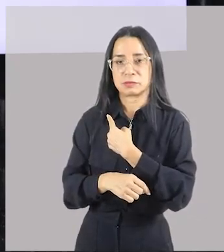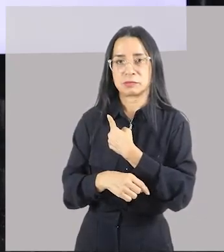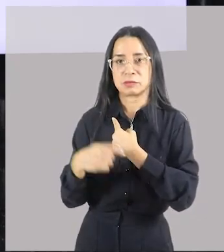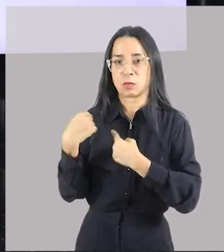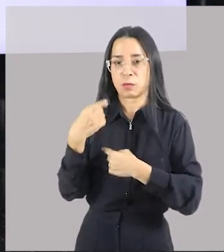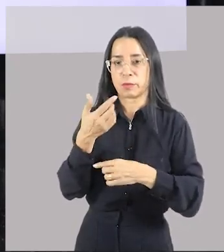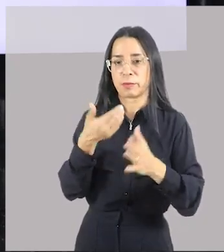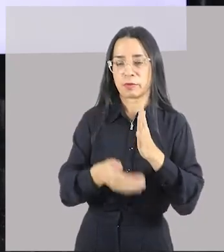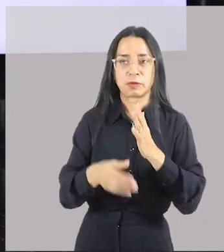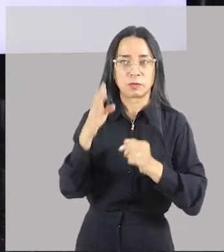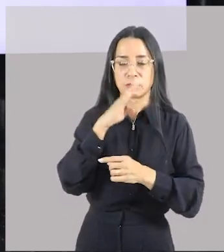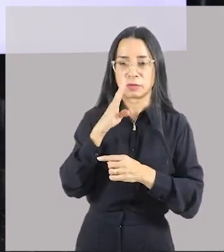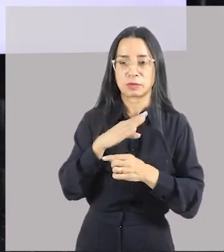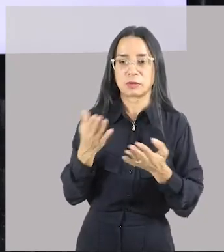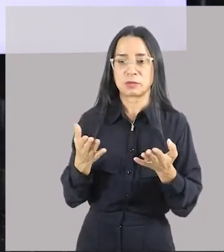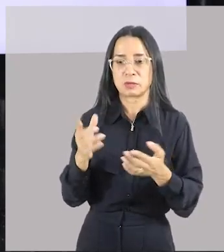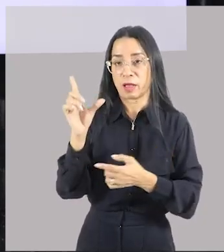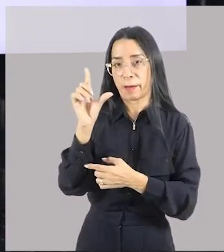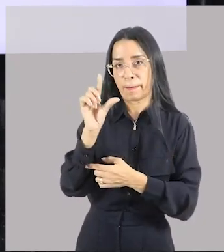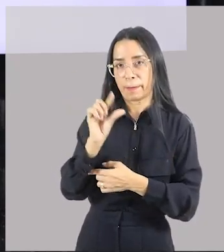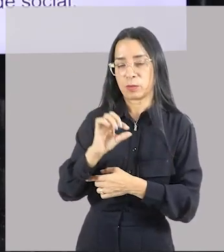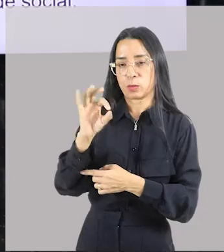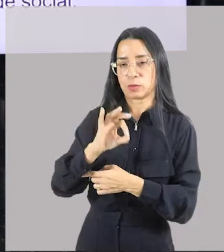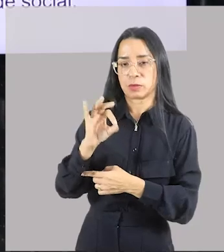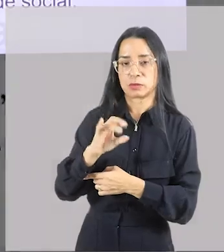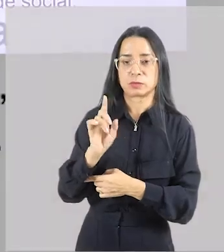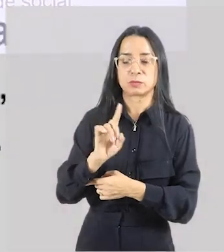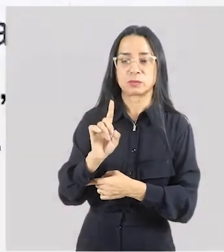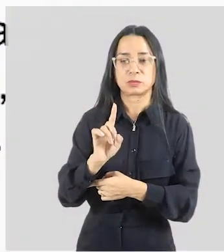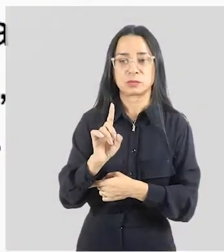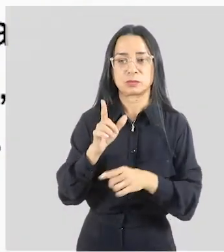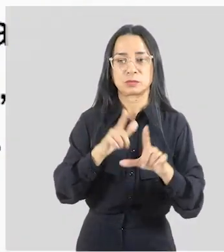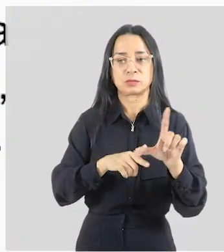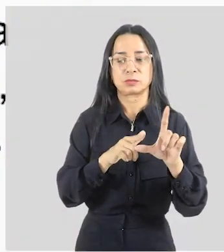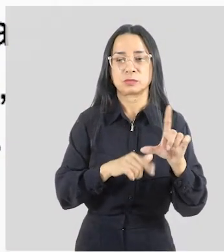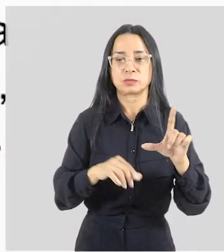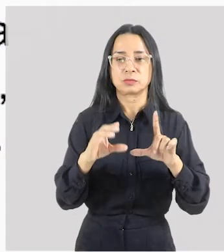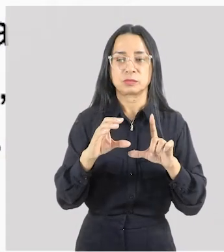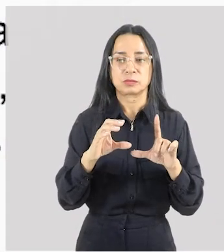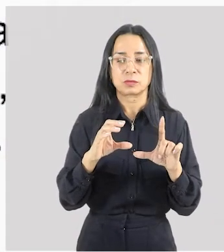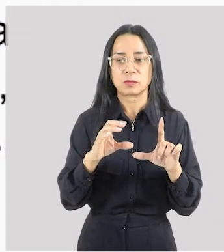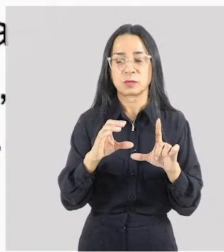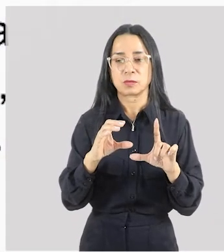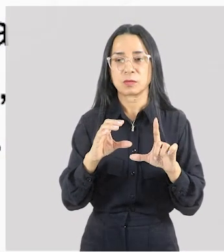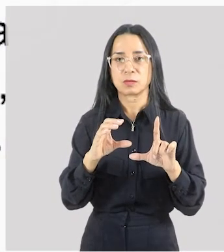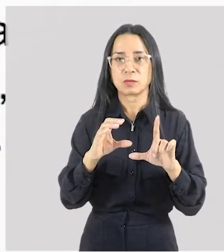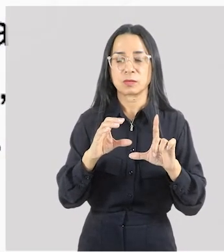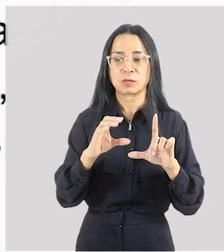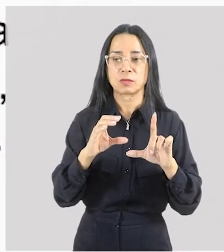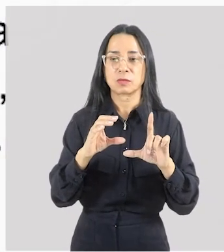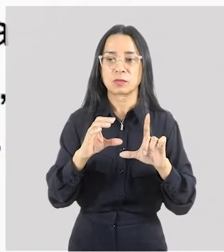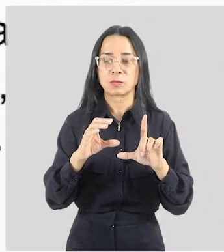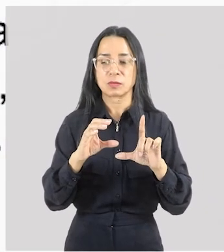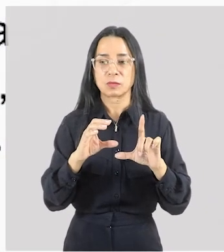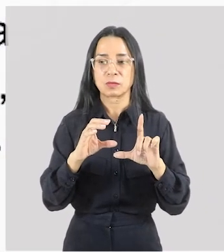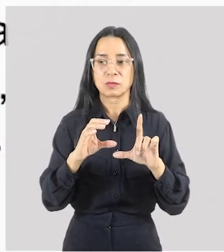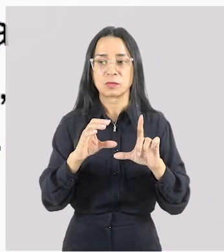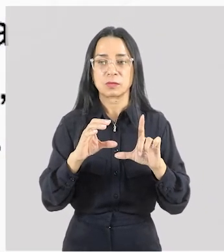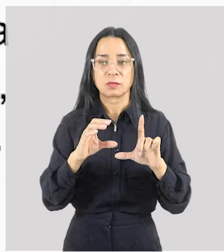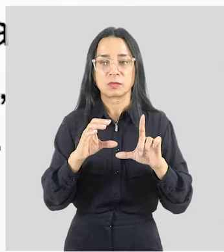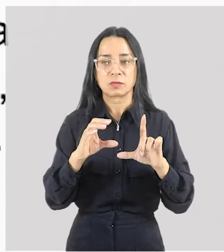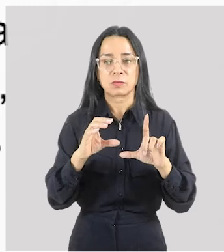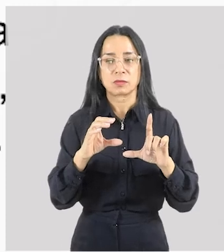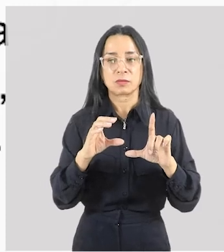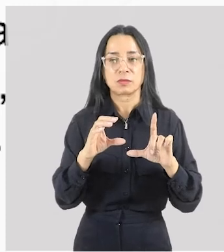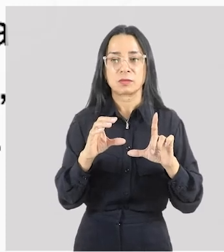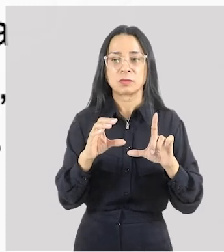perdeu. Já não é a menor taxa. Letra C. Assim como no Brasil, os governos de